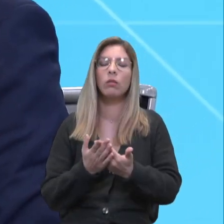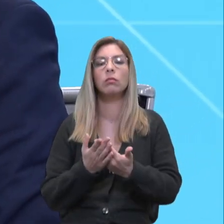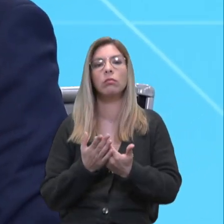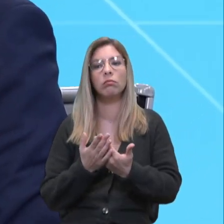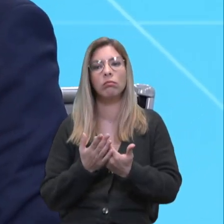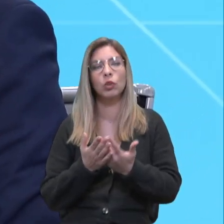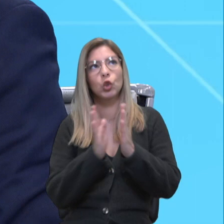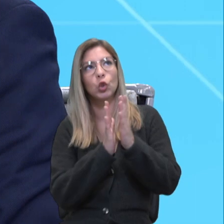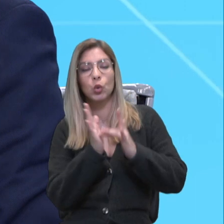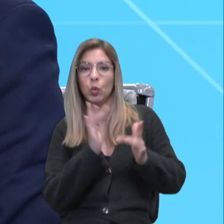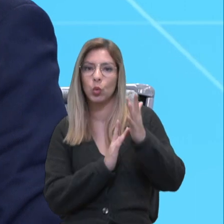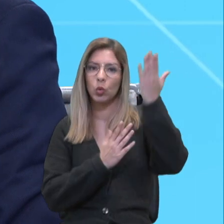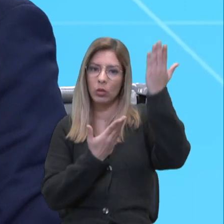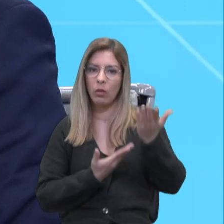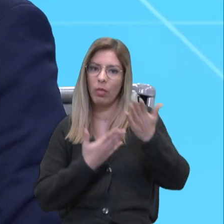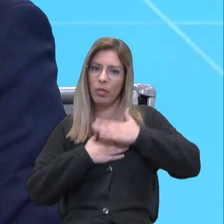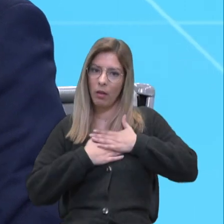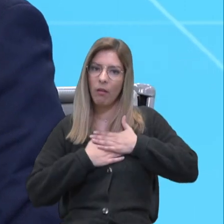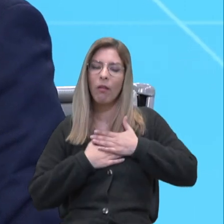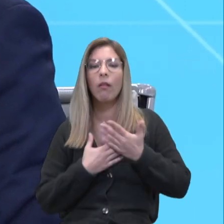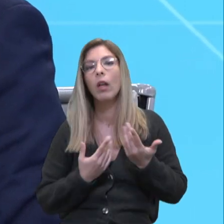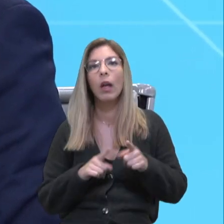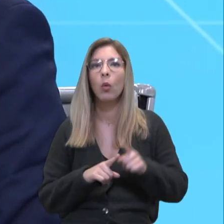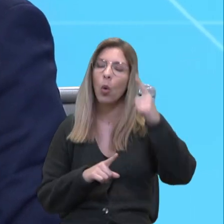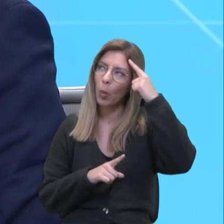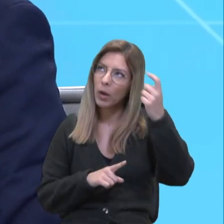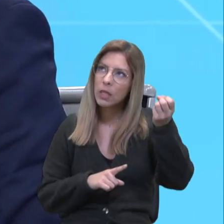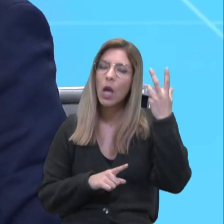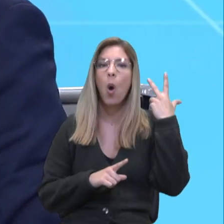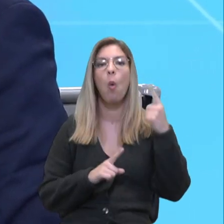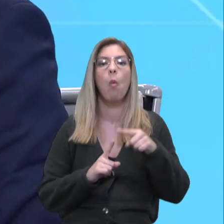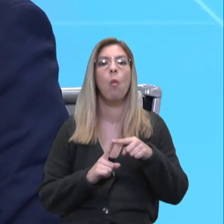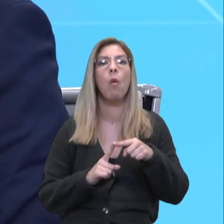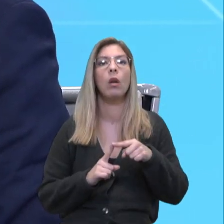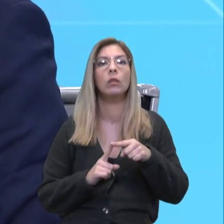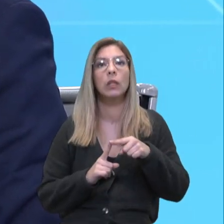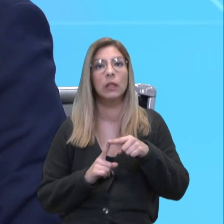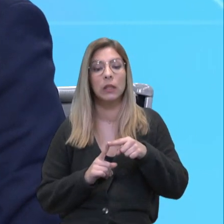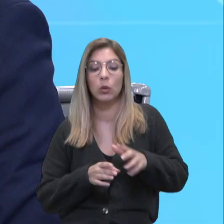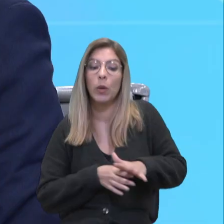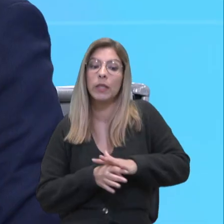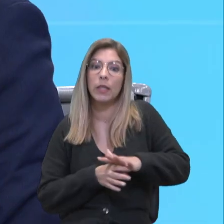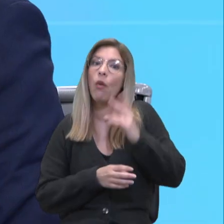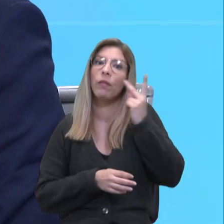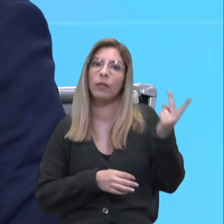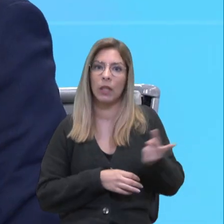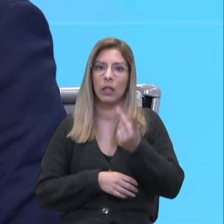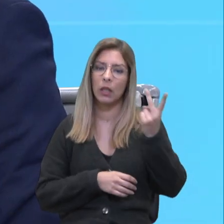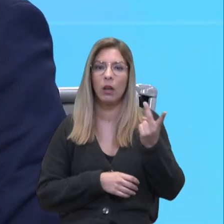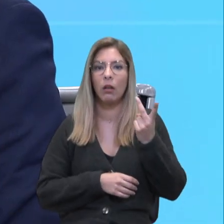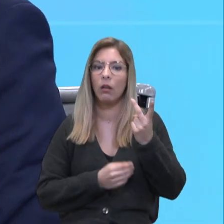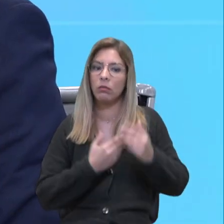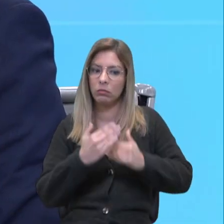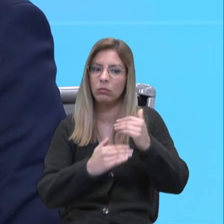nos oferece, é a noção, a compreensão de que nas diversas situações da vida, também nesta tão